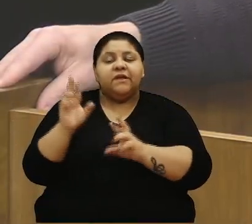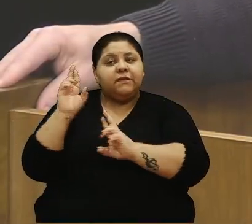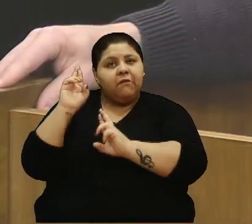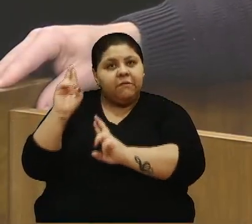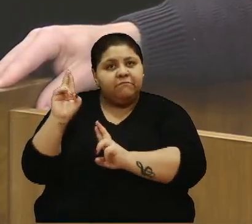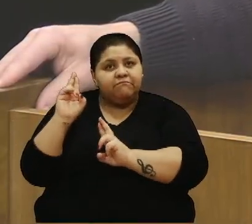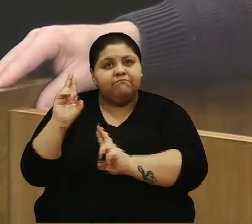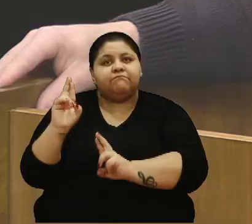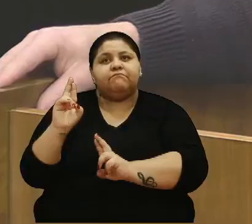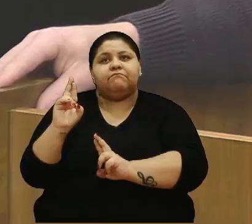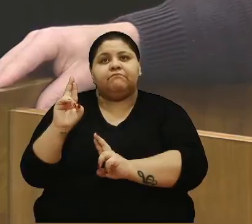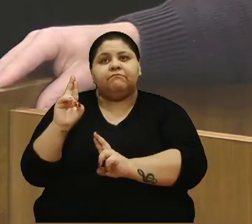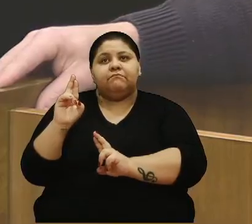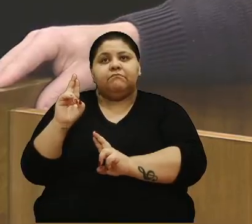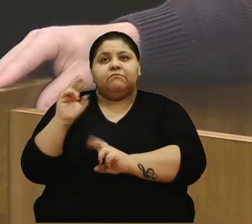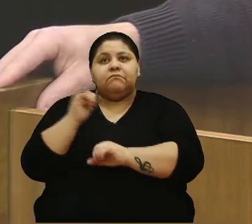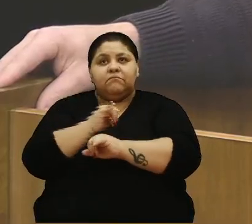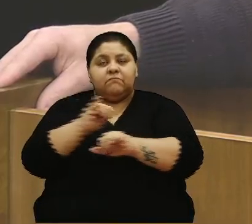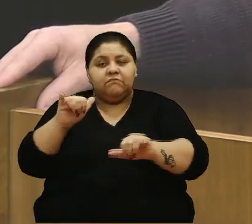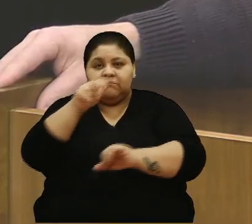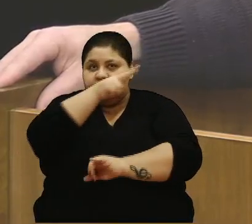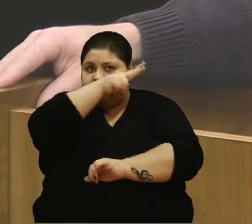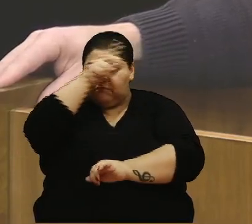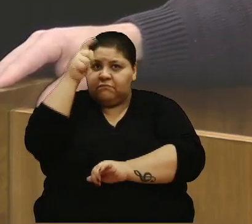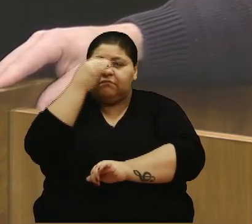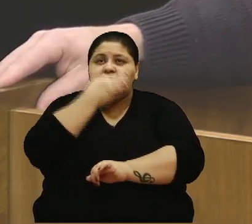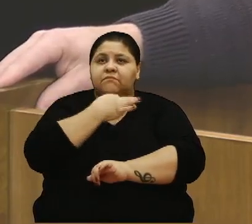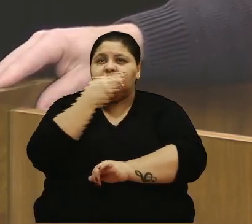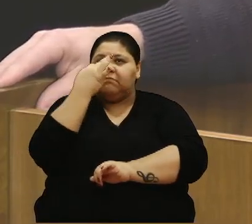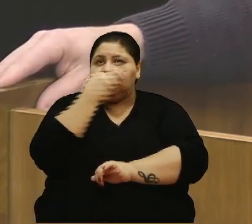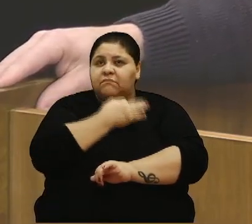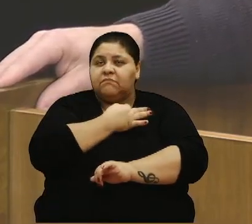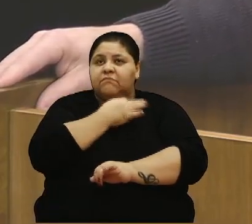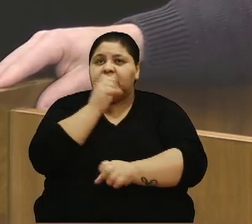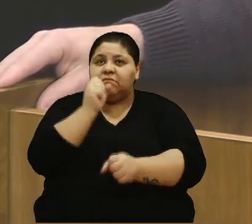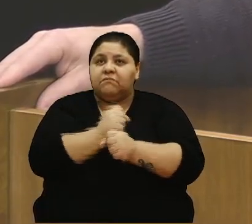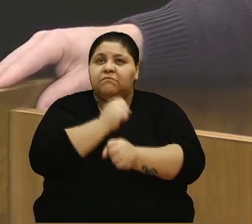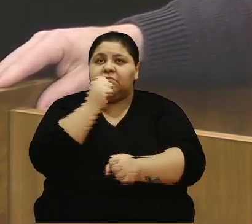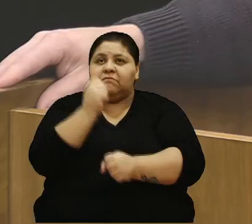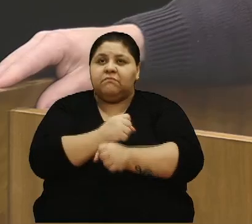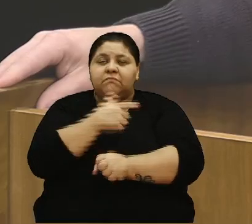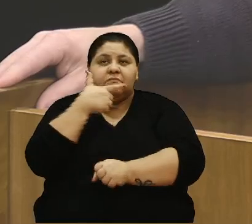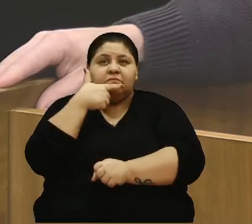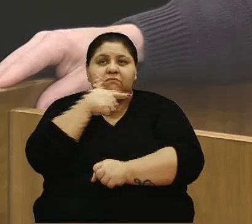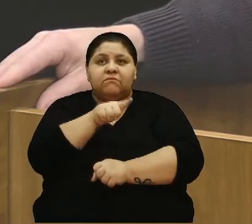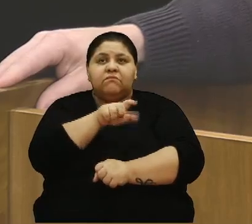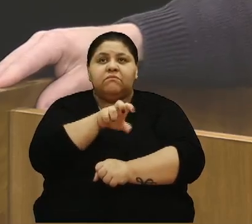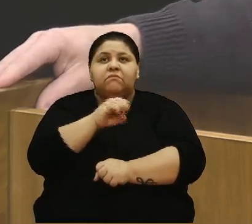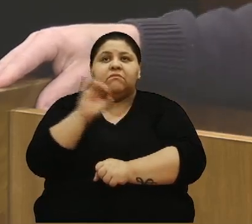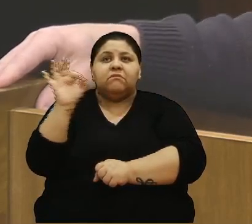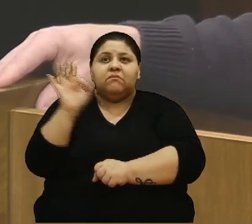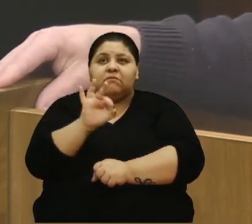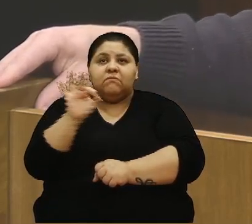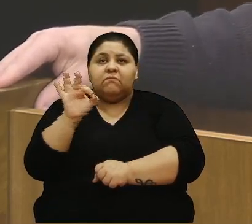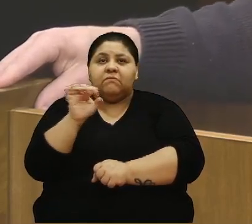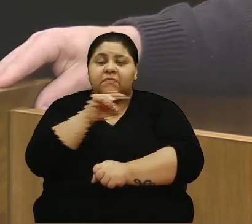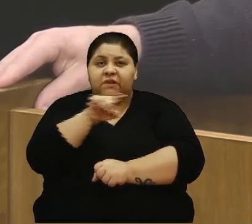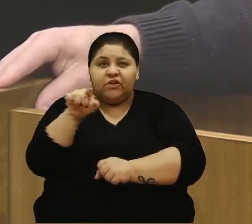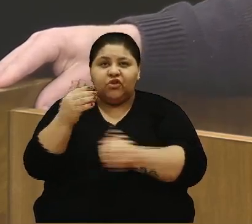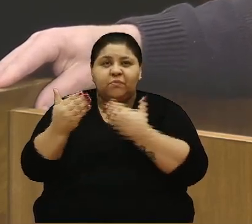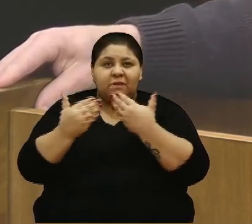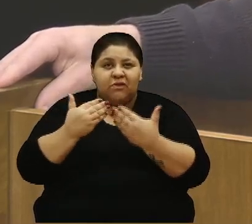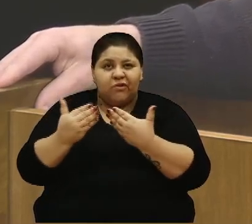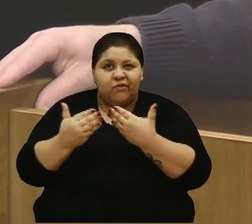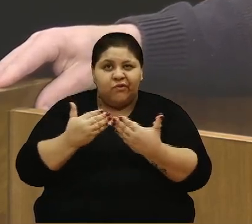expectativa que serão anunciadas pela Prefeitura de Caxias do Sul quando a obra atingir 50%. Então, isso é uma dúvida, já